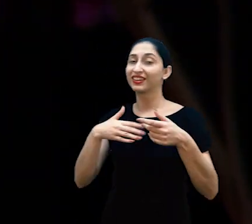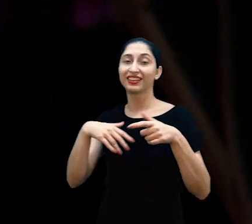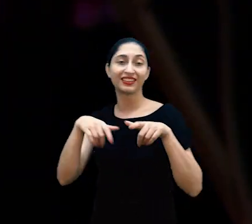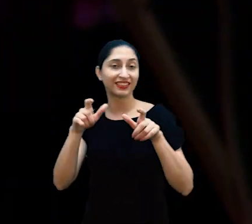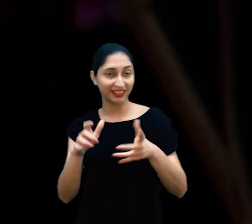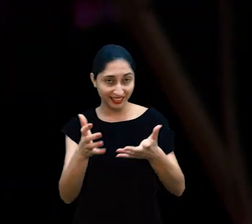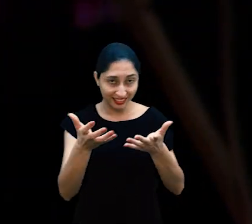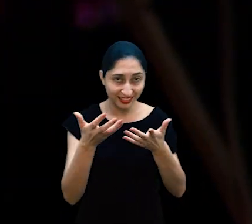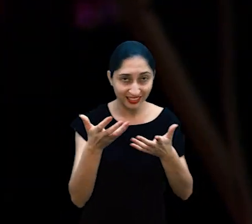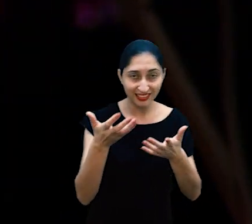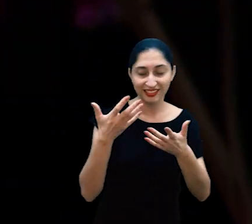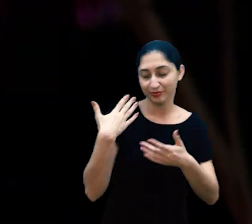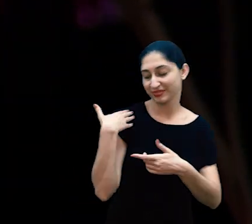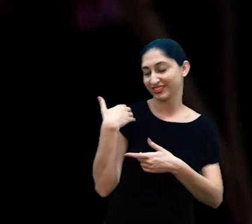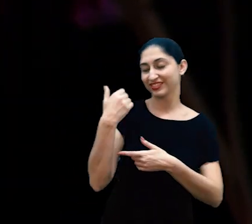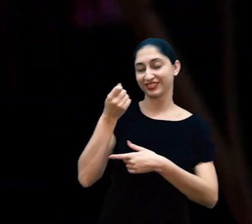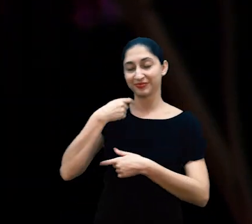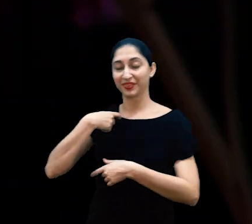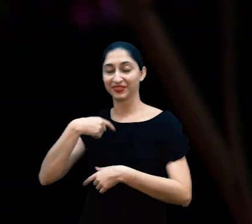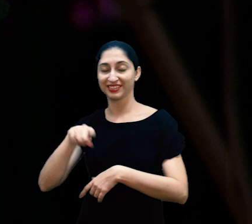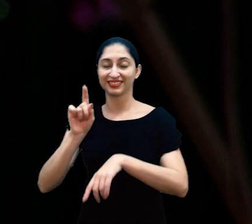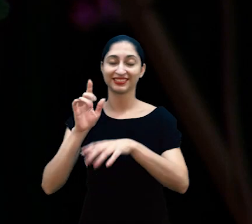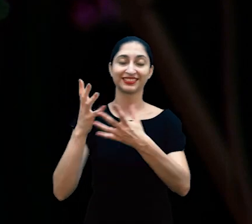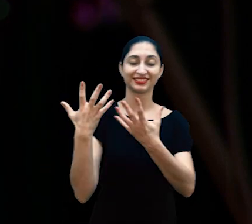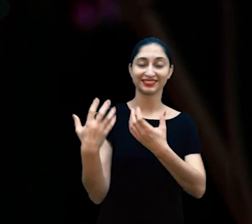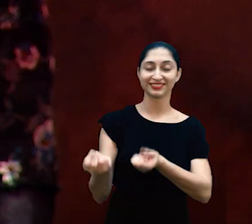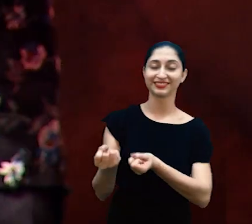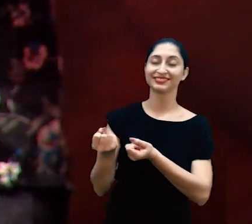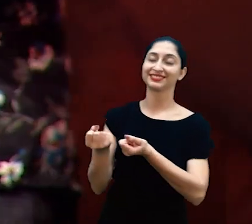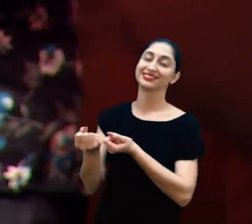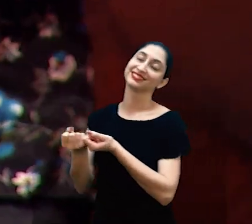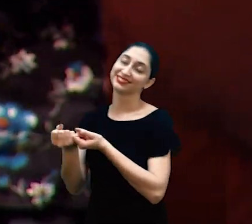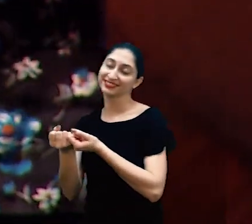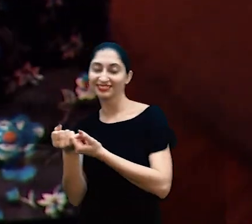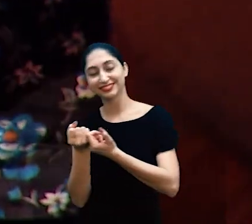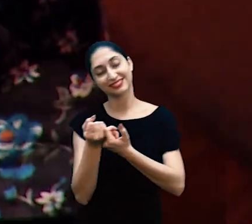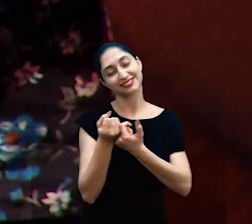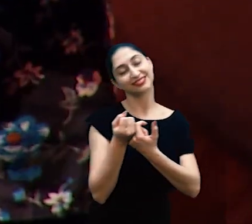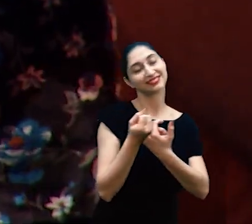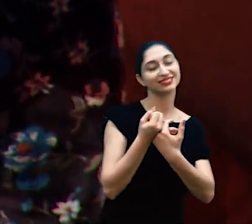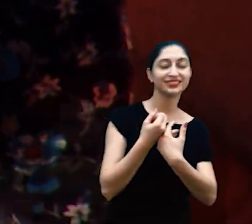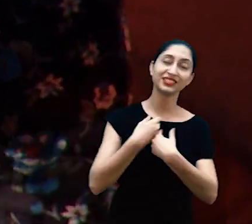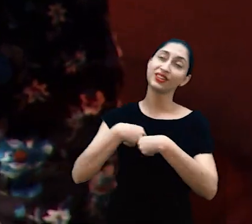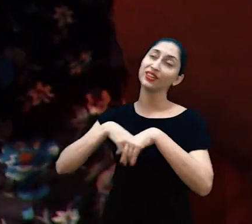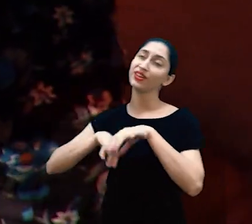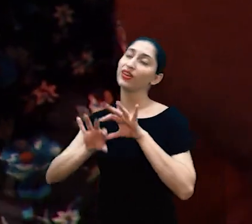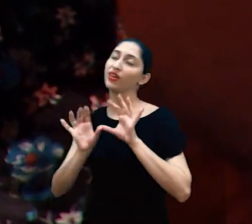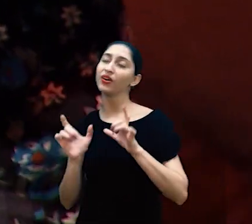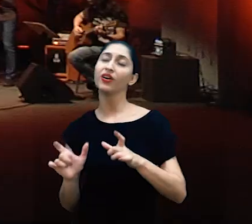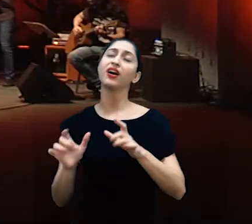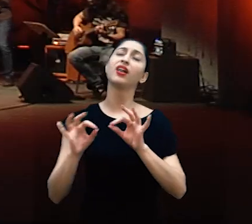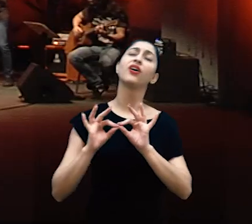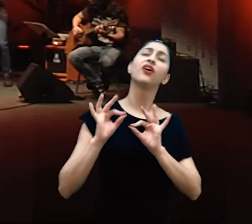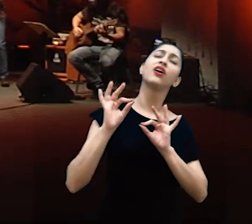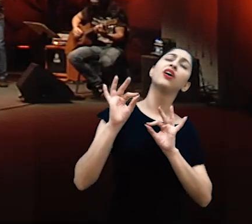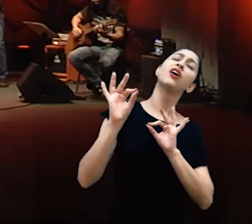agora, me chama que eu vou, pra bem longe daqui.